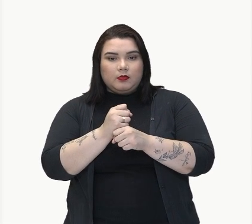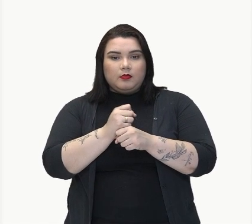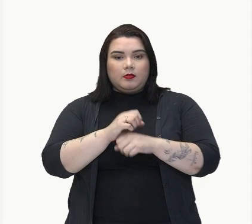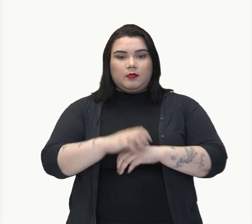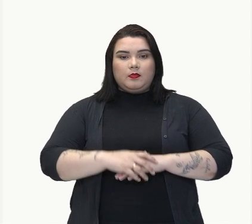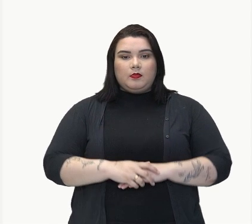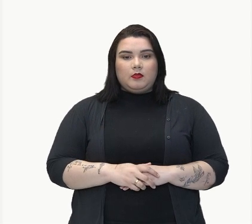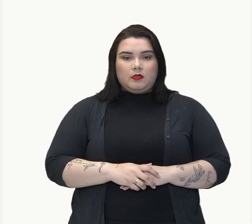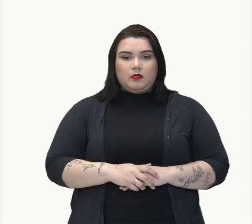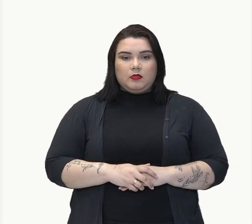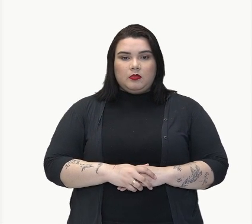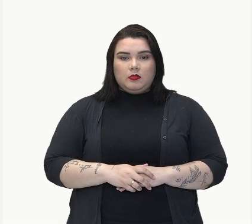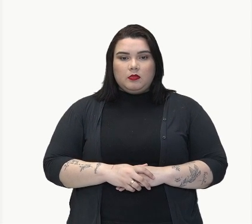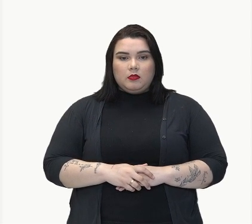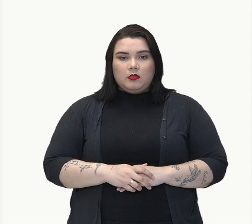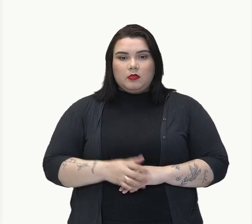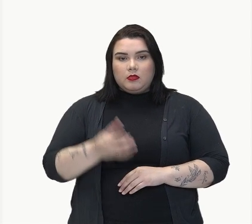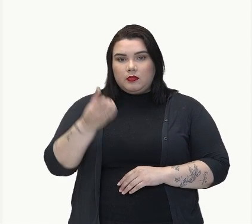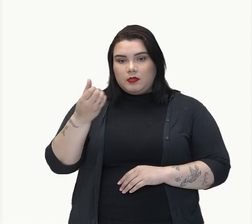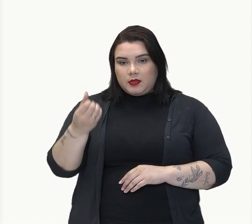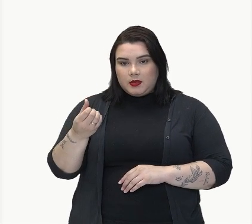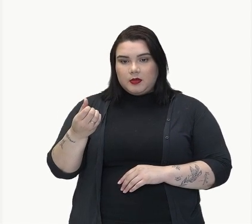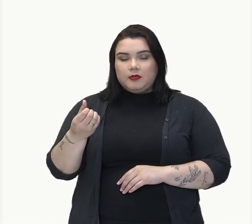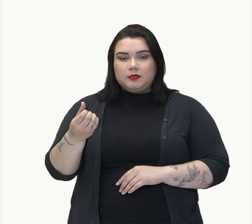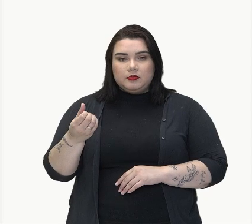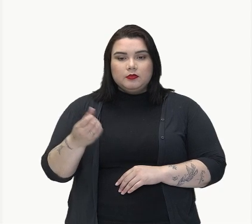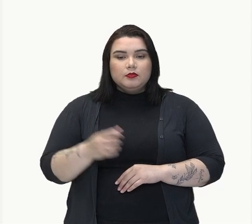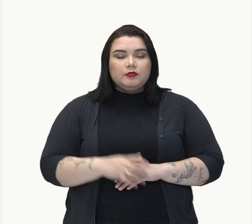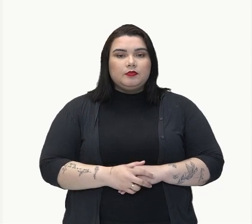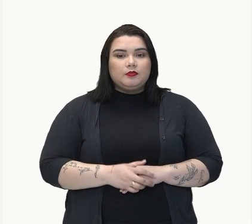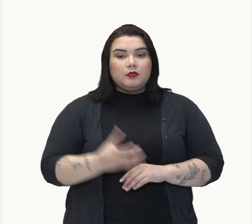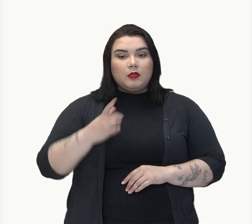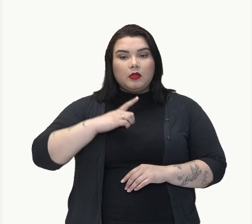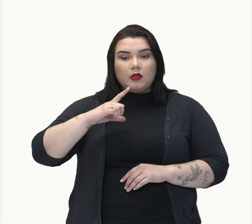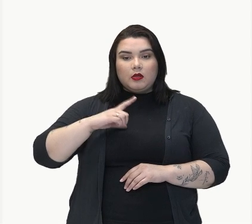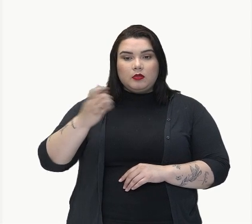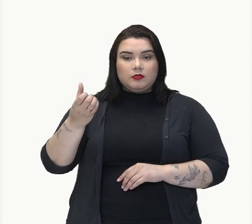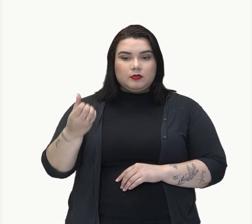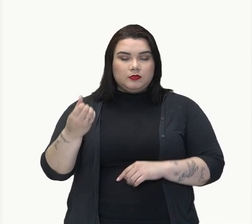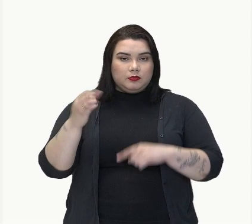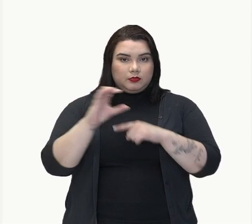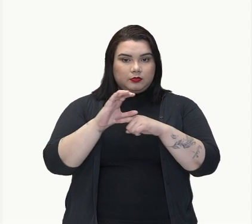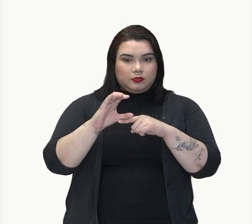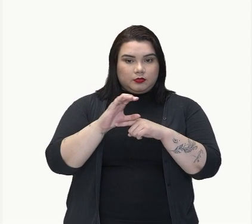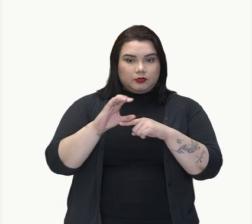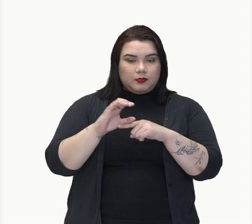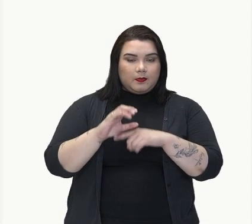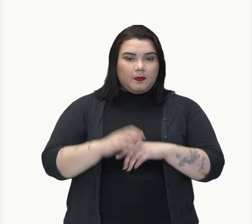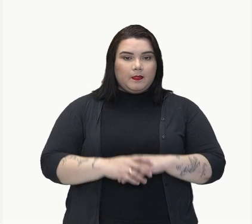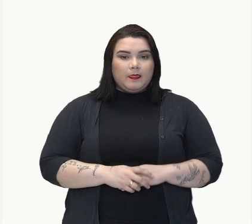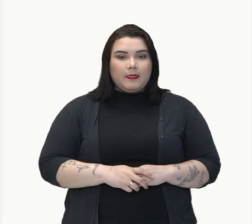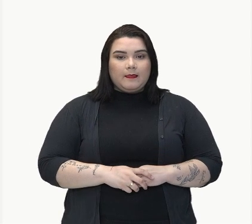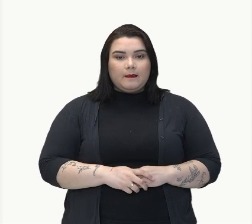3, 4, 5, 6. Eu tenho 6 carbonos. Qual é